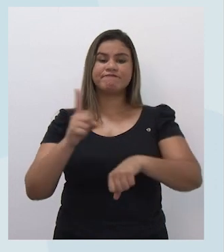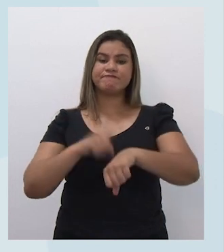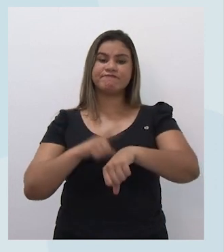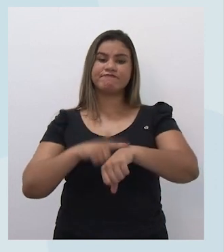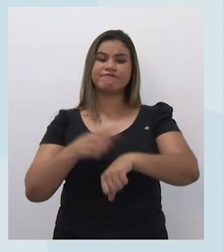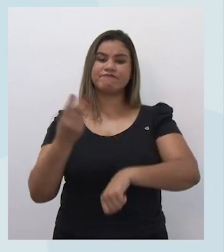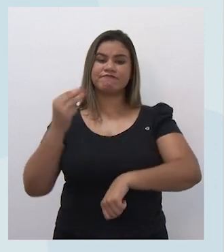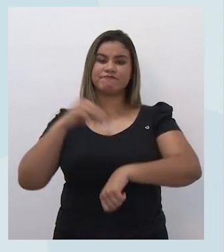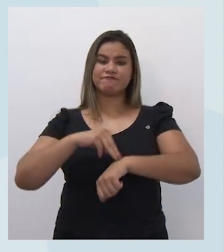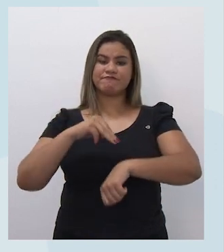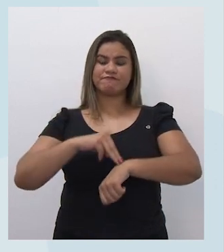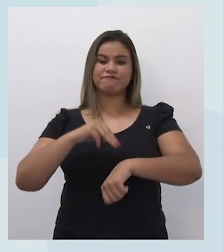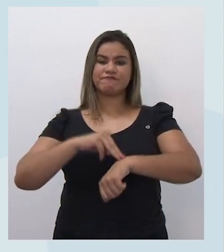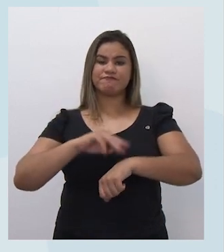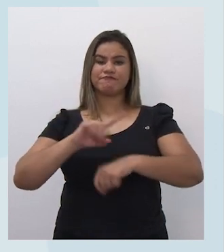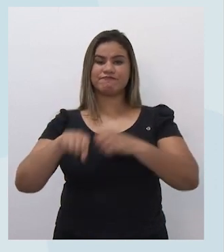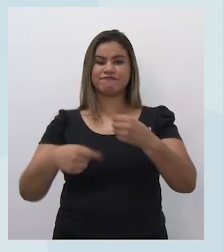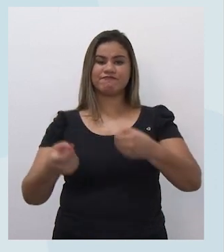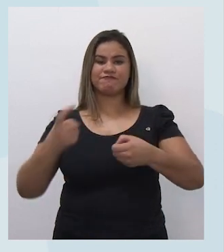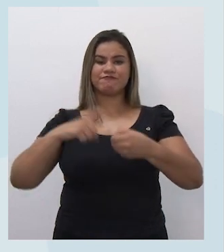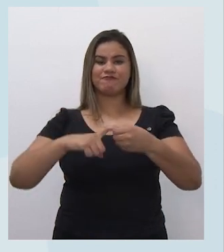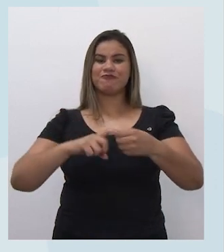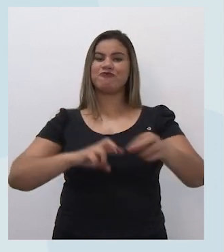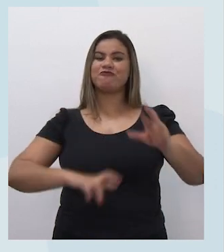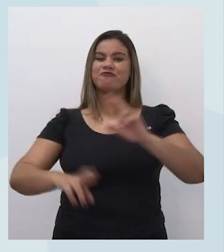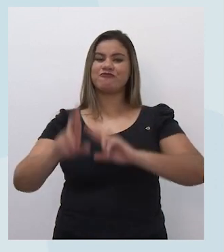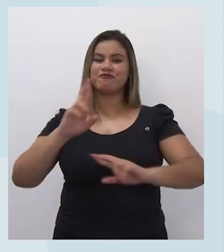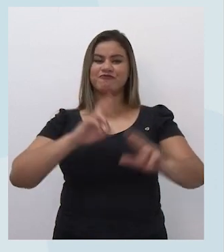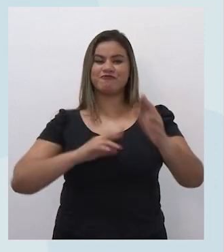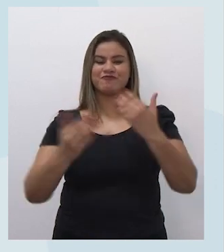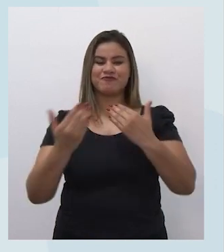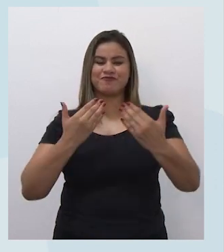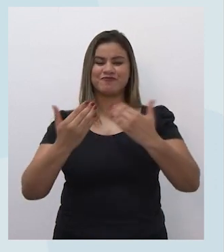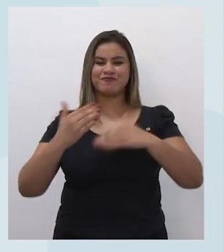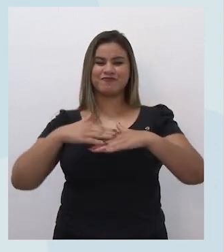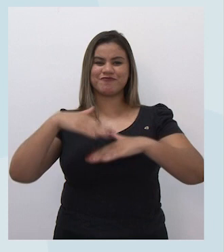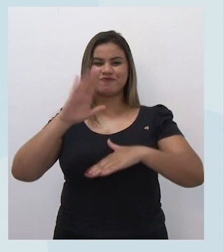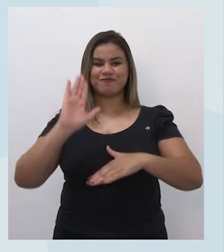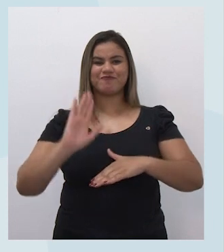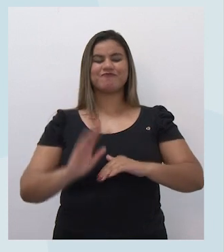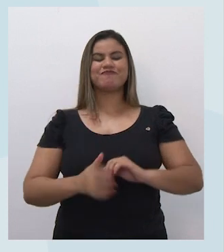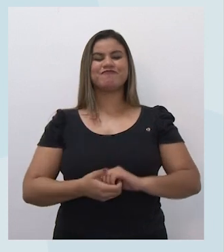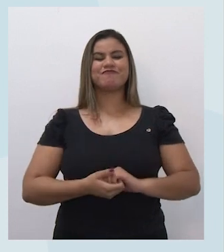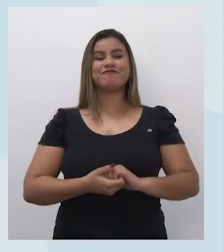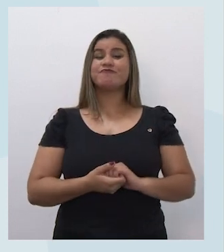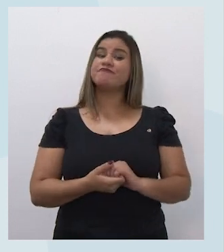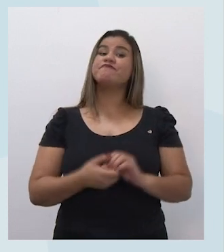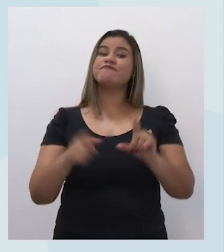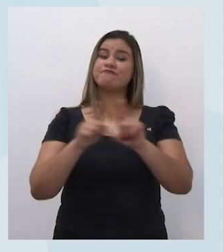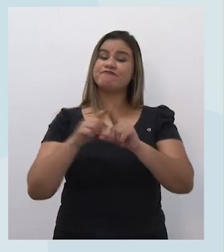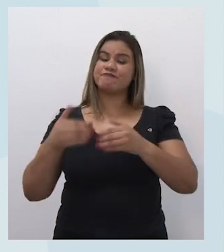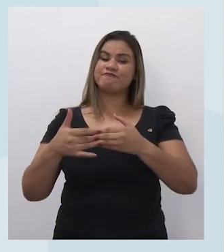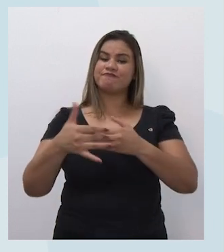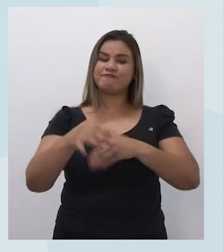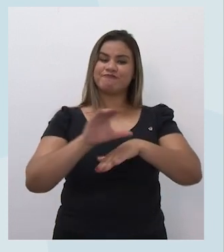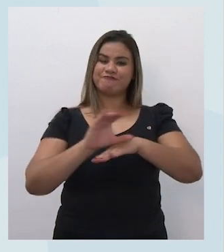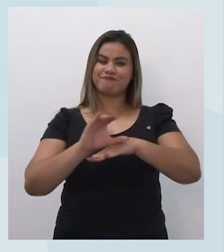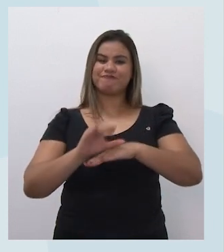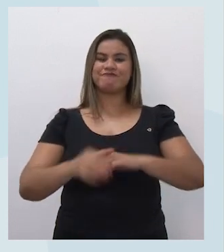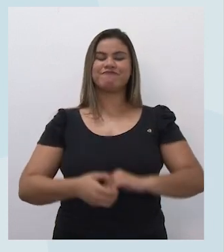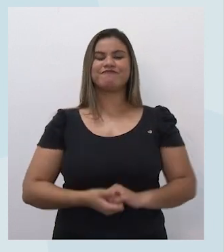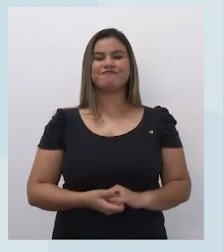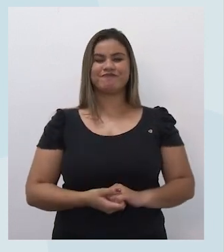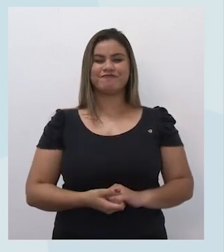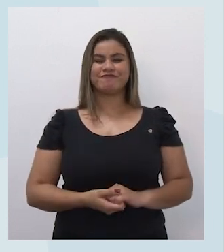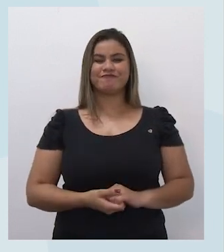então, 3 minutinhos e a gente retorna para conversar um pouquinho sobre as contribuições de vocês e dar prosseguimento na nossa formação.